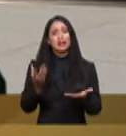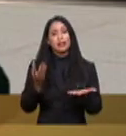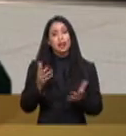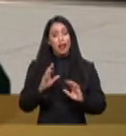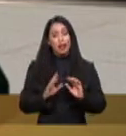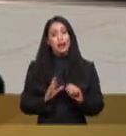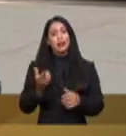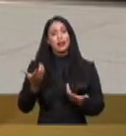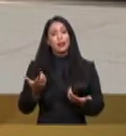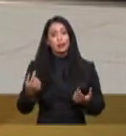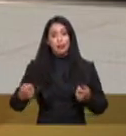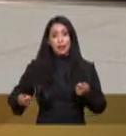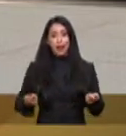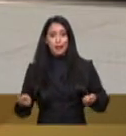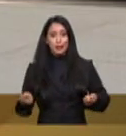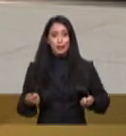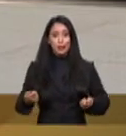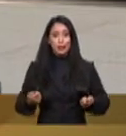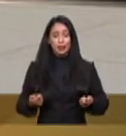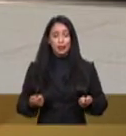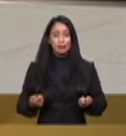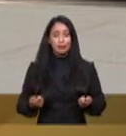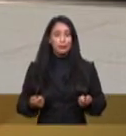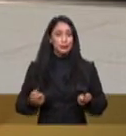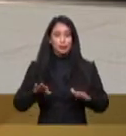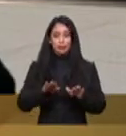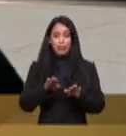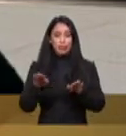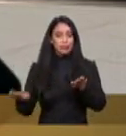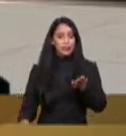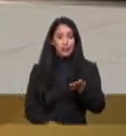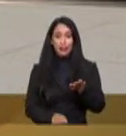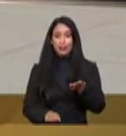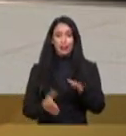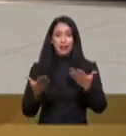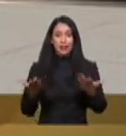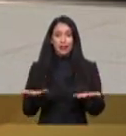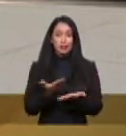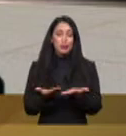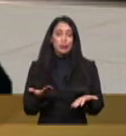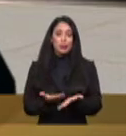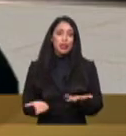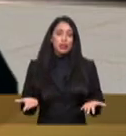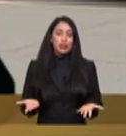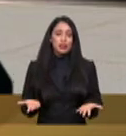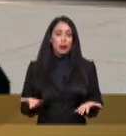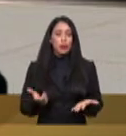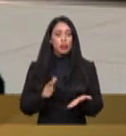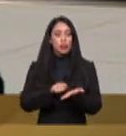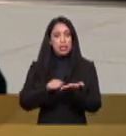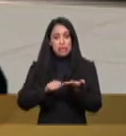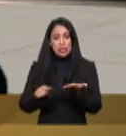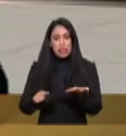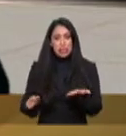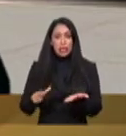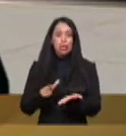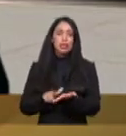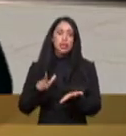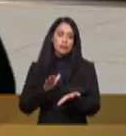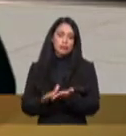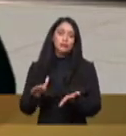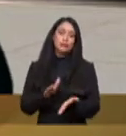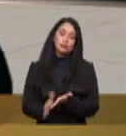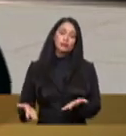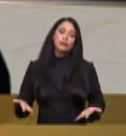disputa. A partir dessa perspectiva, emergem as mesmas preocupações que fundamentam a limitação da propaganda na imprensa escrita e a proibição